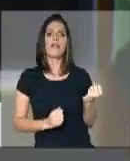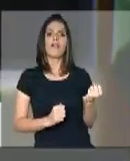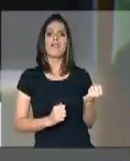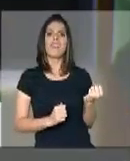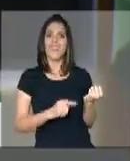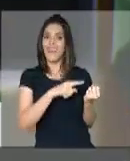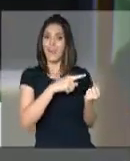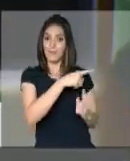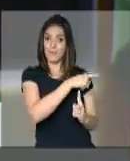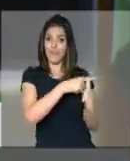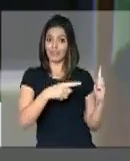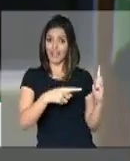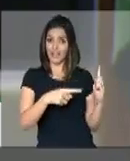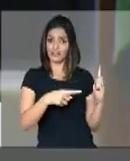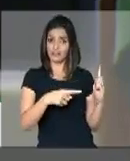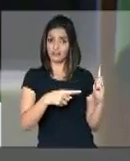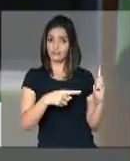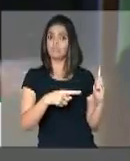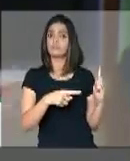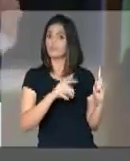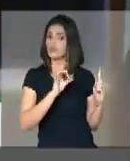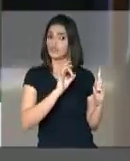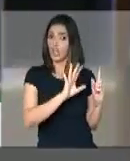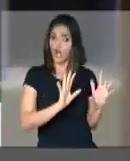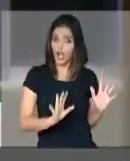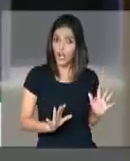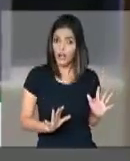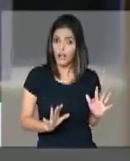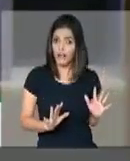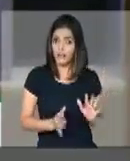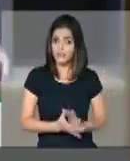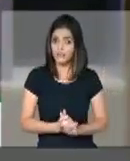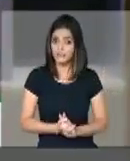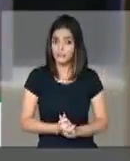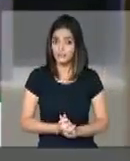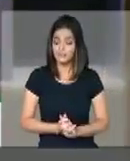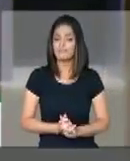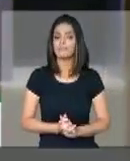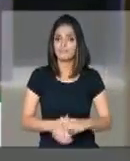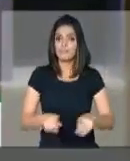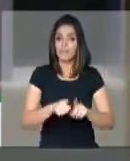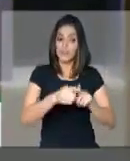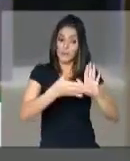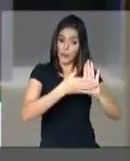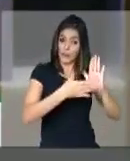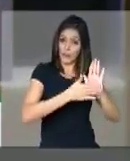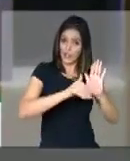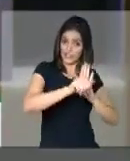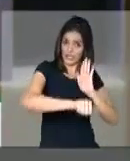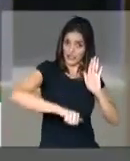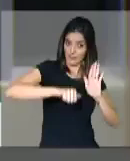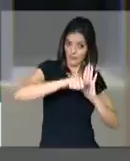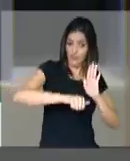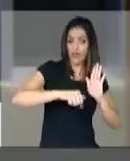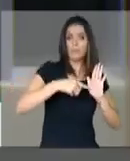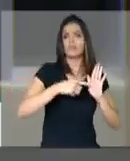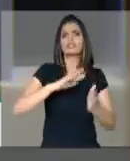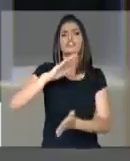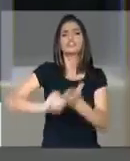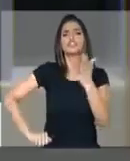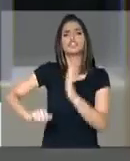10% da pensão dos seus cônjuges. Tira também